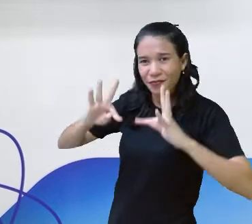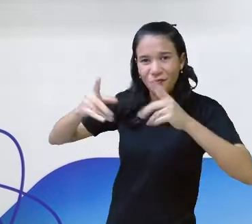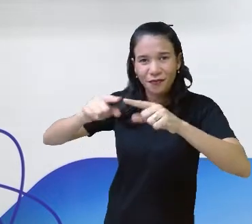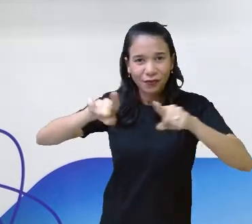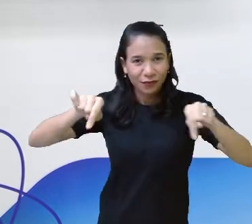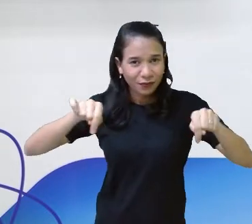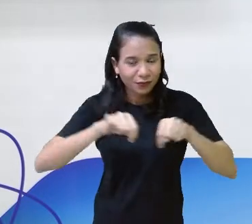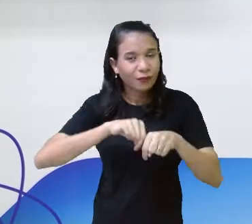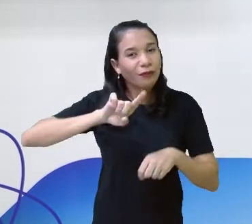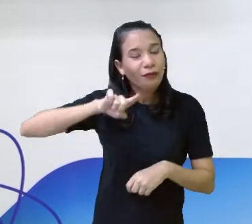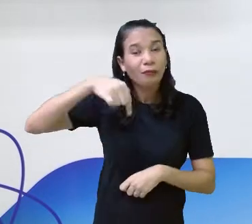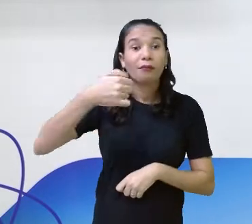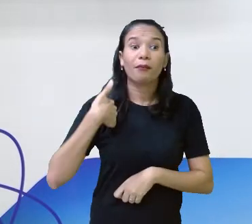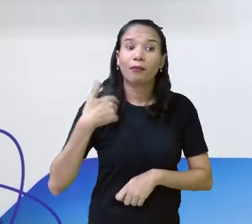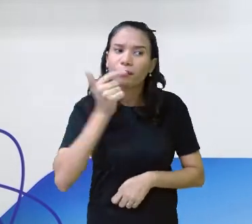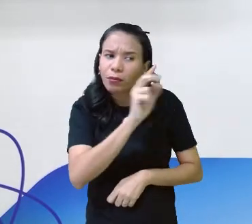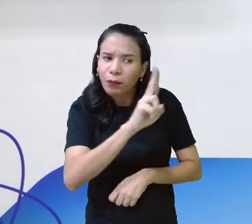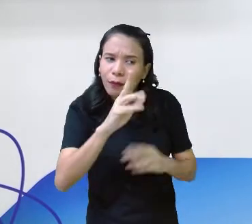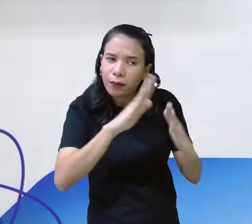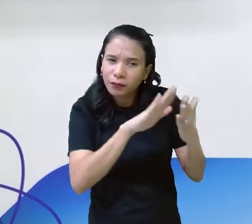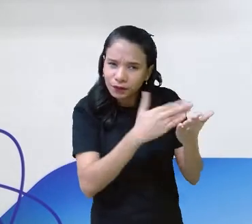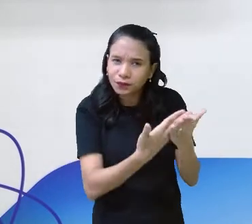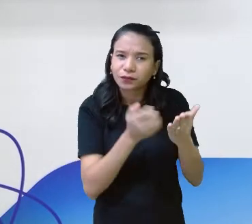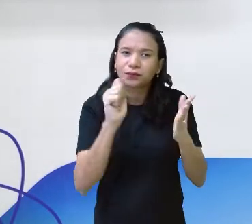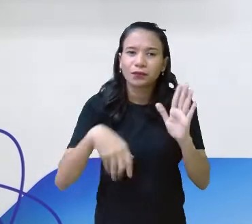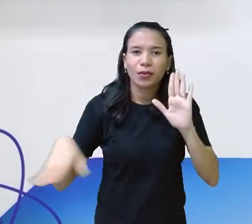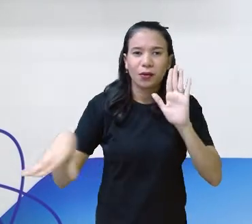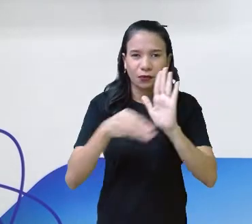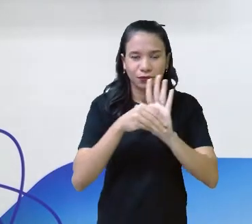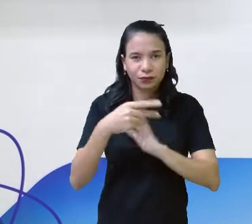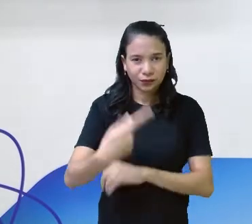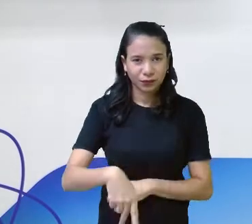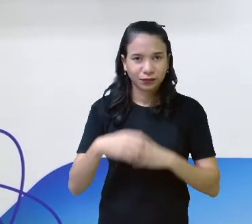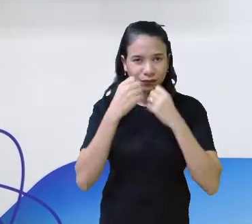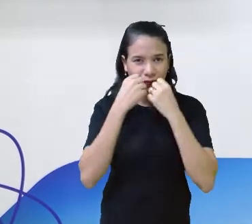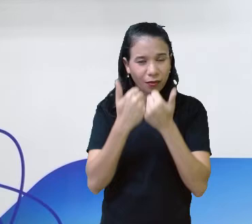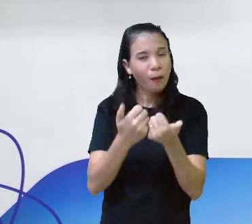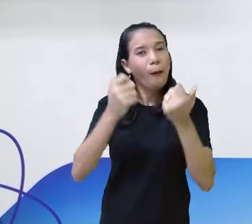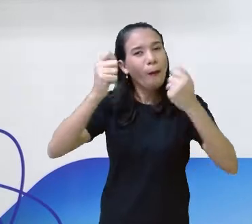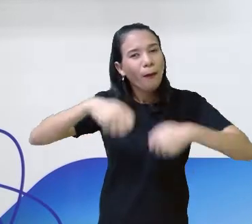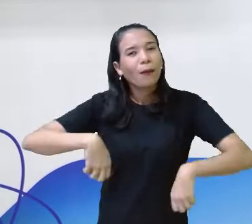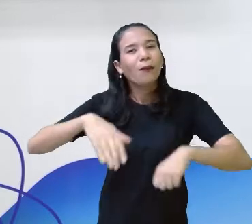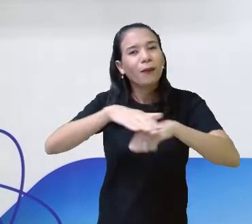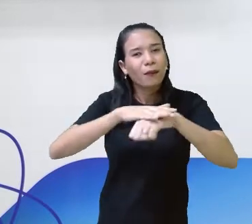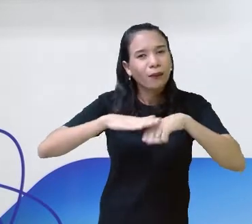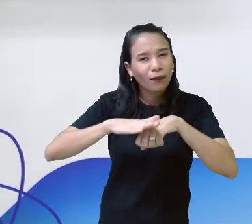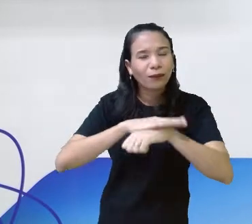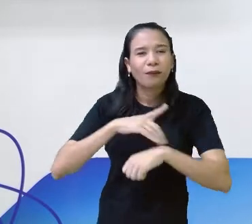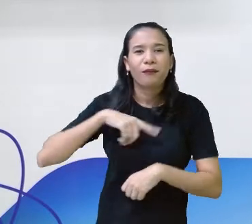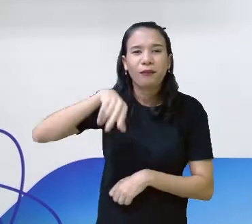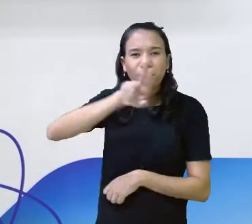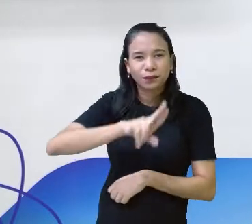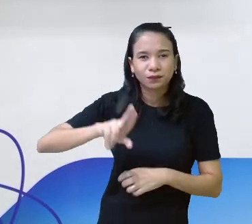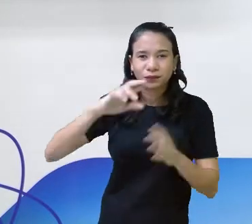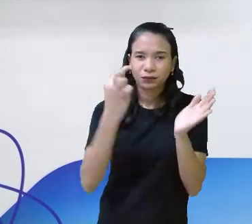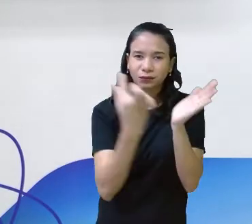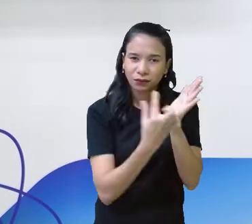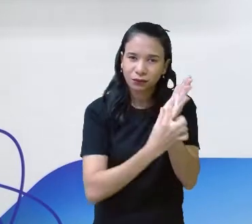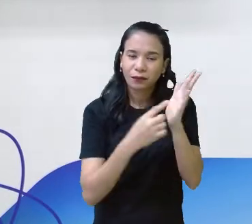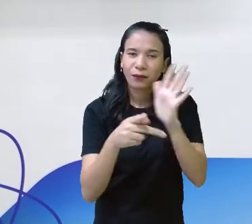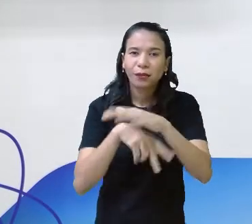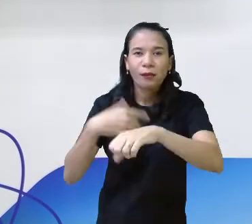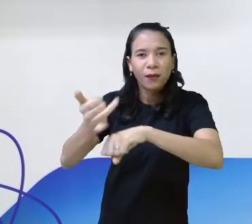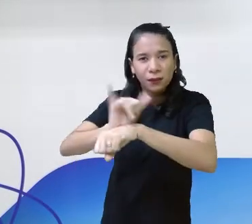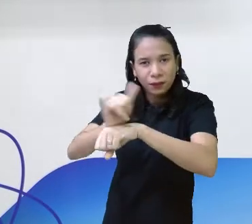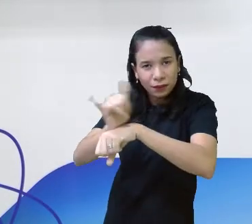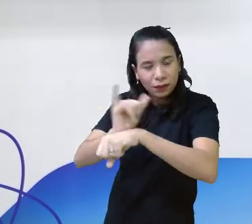dele. Depois, se eu conseguir o nome da escola dele completo, eu cito aqui, tá certo? Então você pode falar com a gente através do aplicativo, pelo